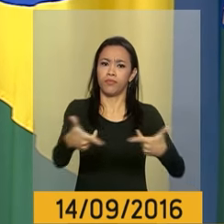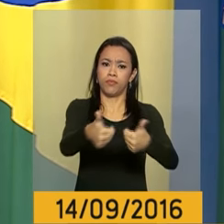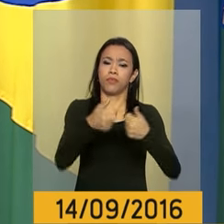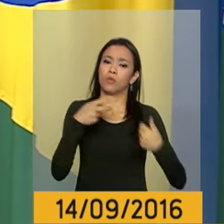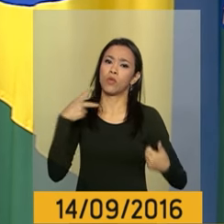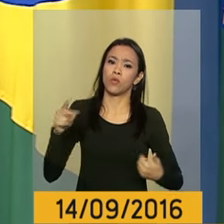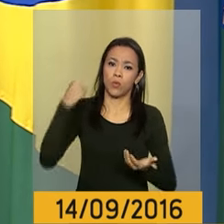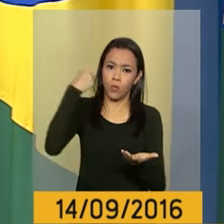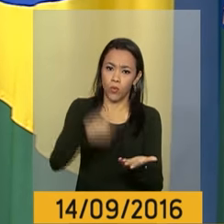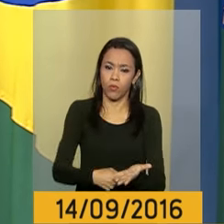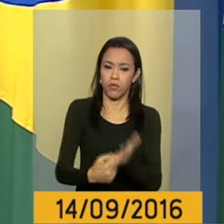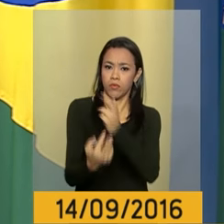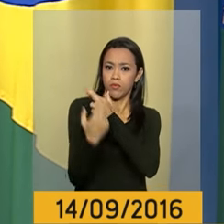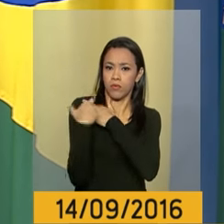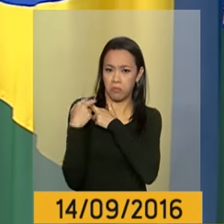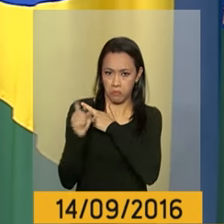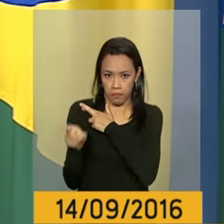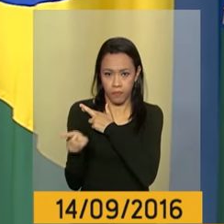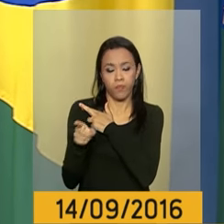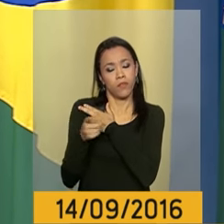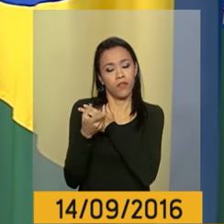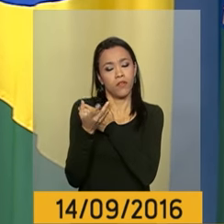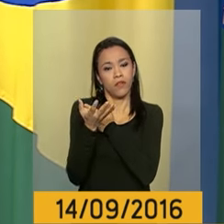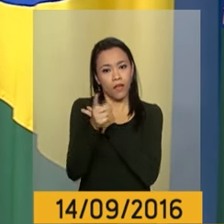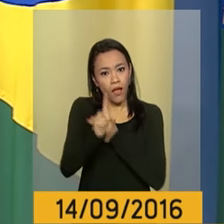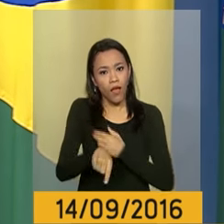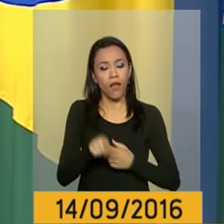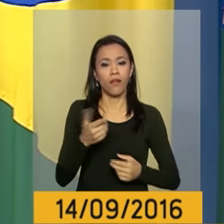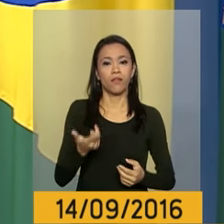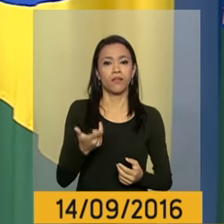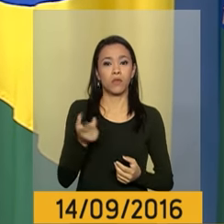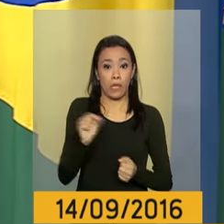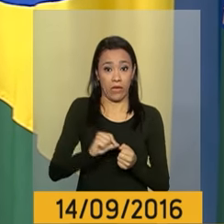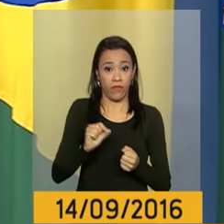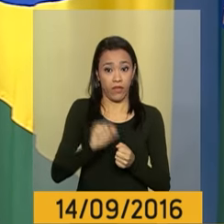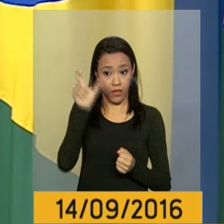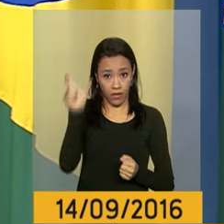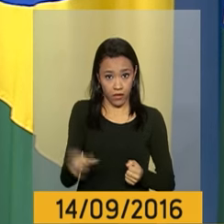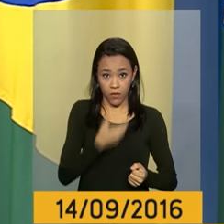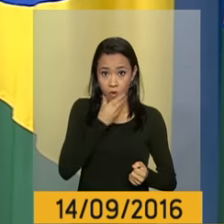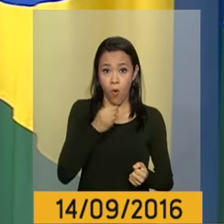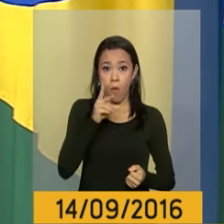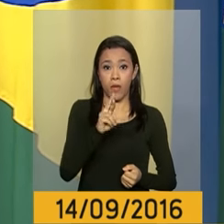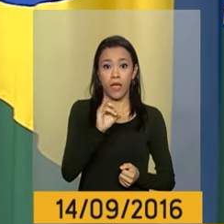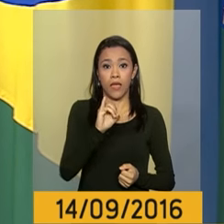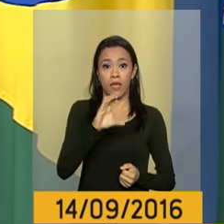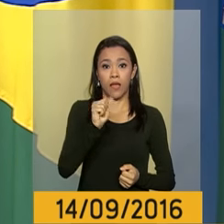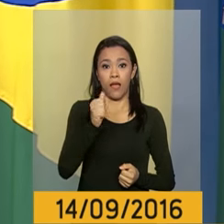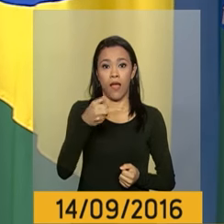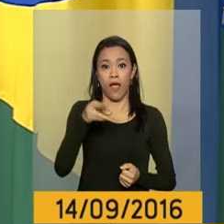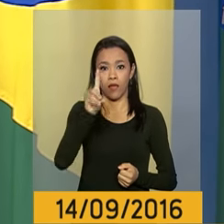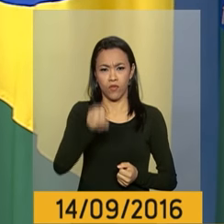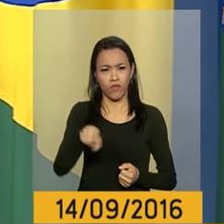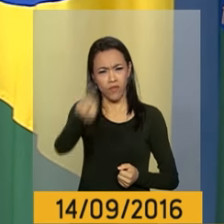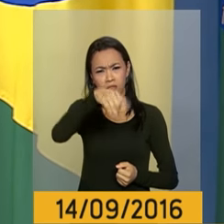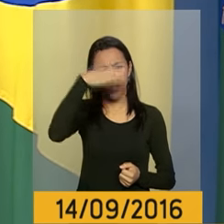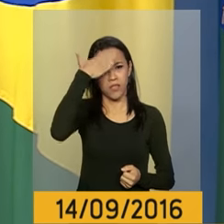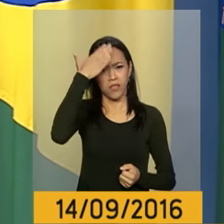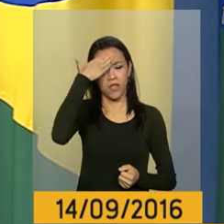suas funções. E foi exatamente o que fez o Ricardo. E os senhores sabem que a Constituição